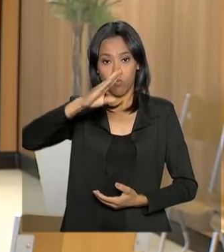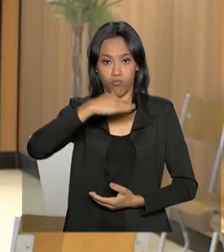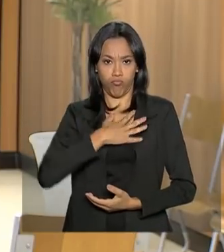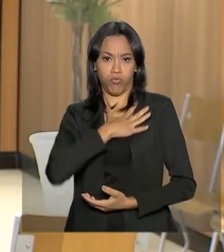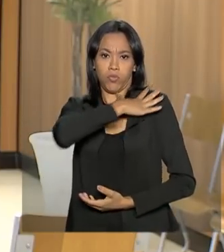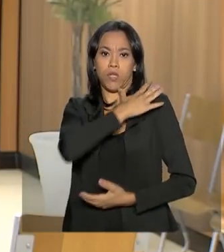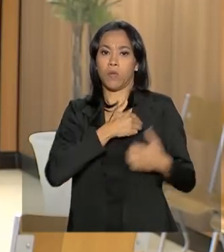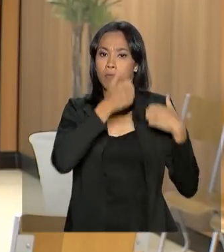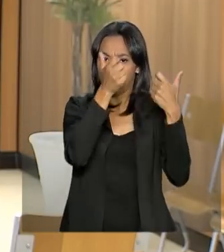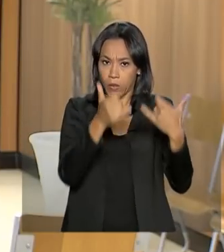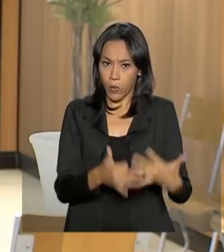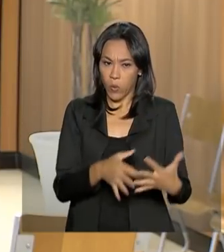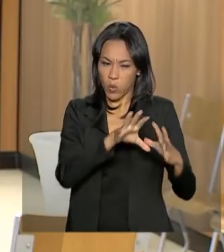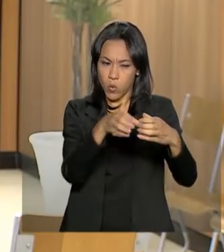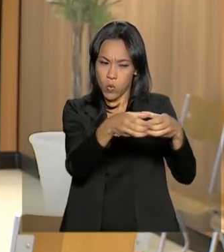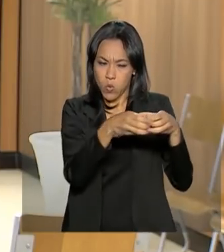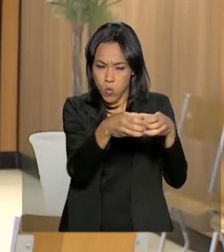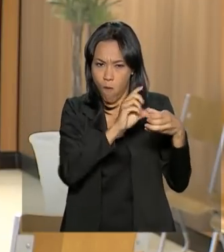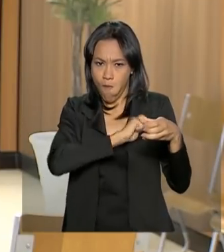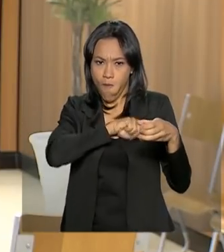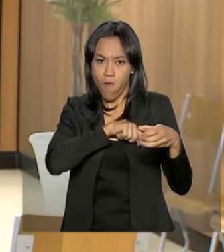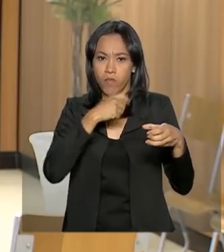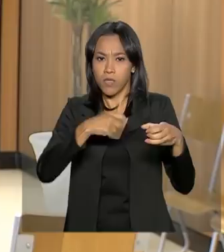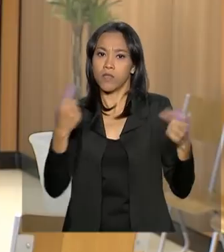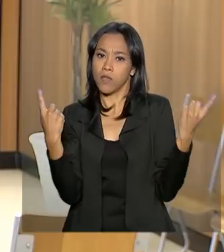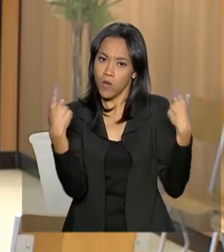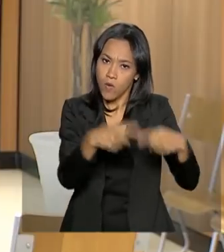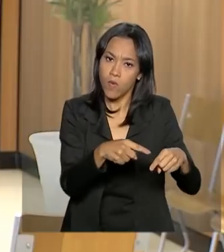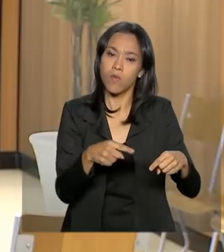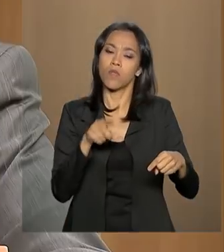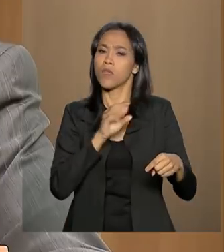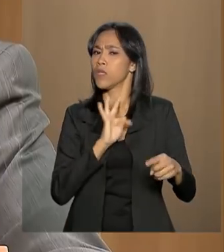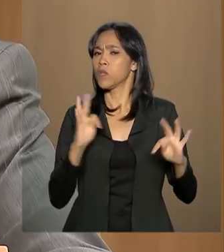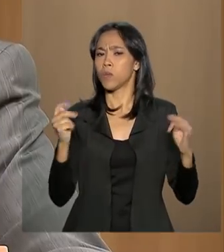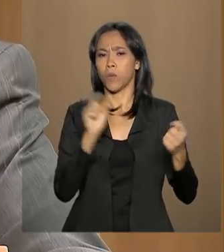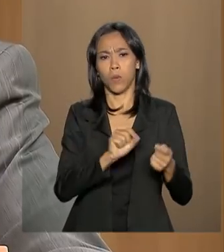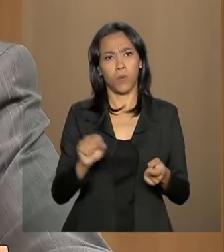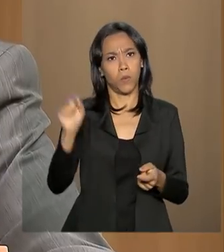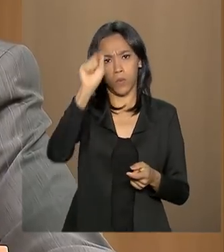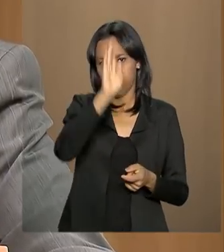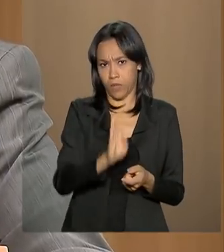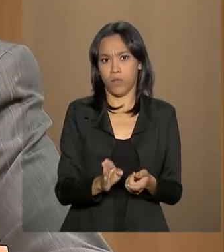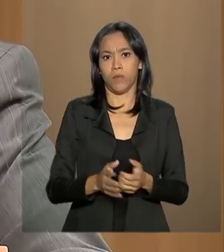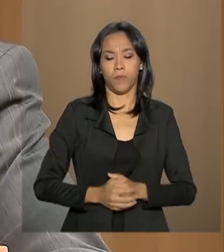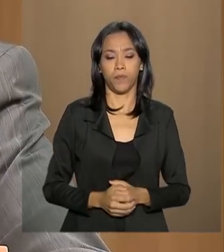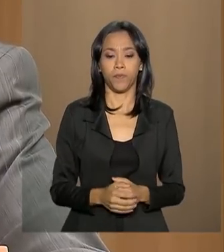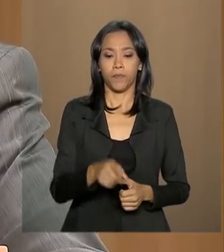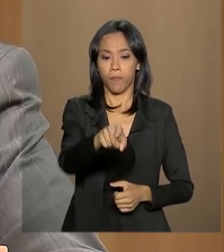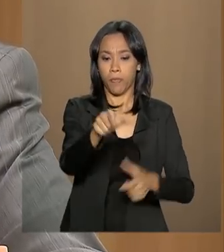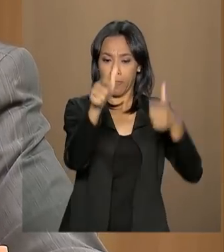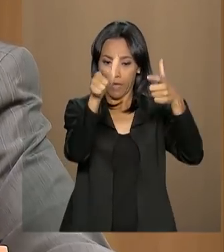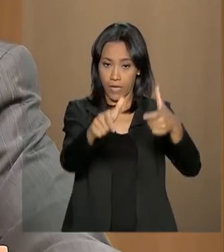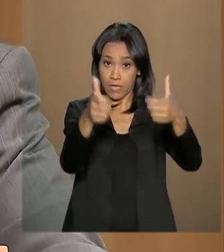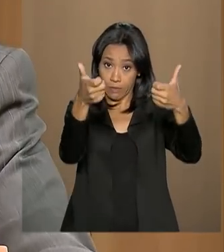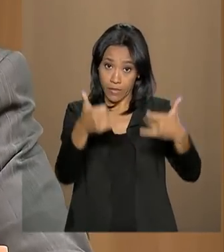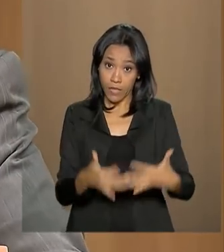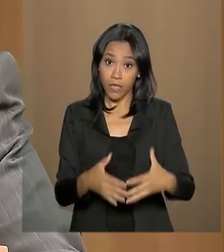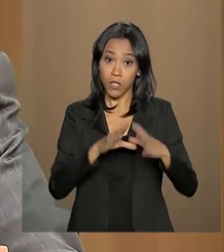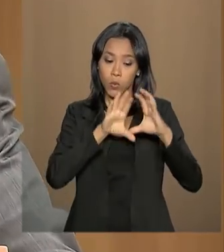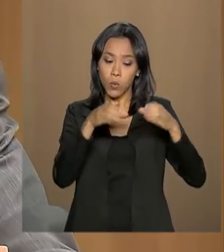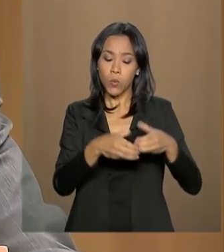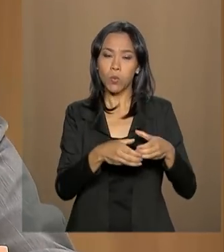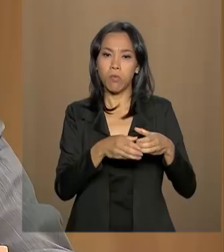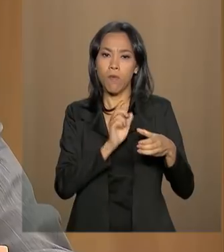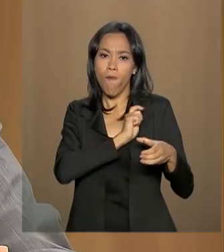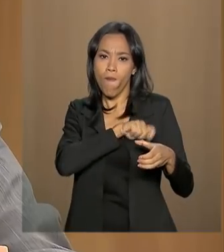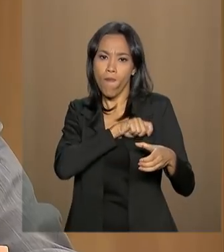organizado precisa ser combatido em todo o país. O crime organizado se espalhou por todo o território